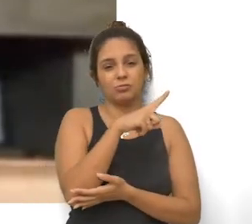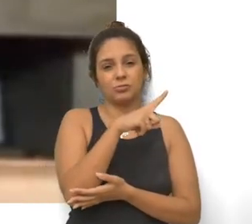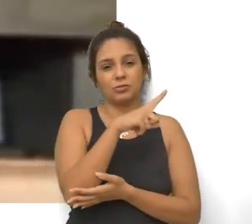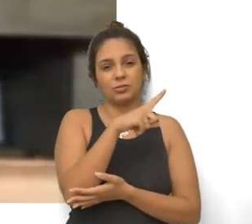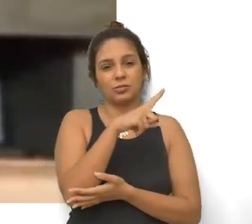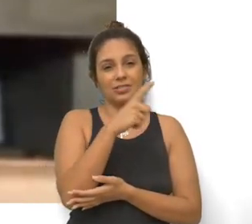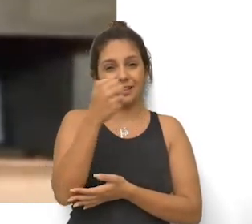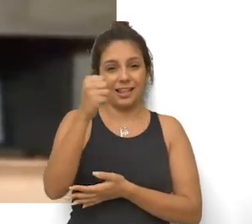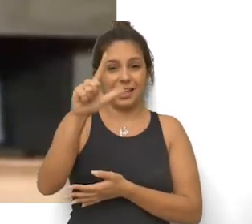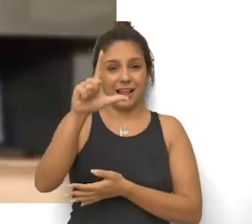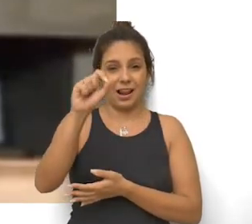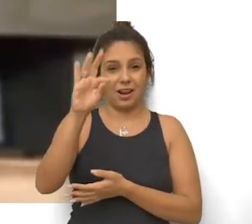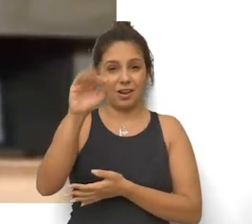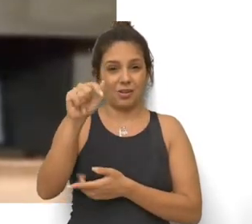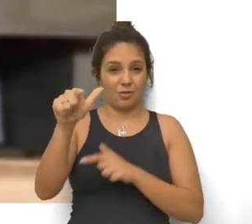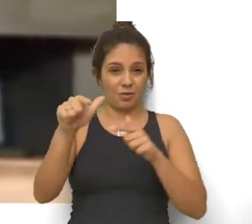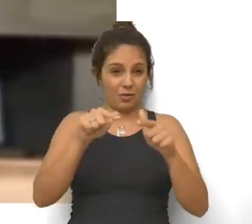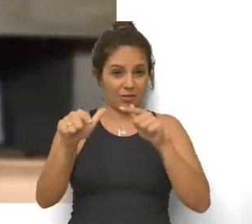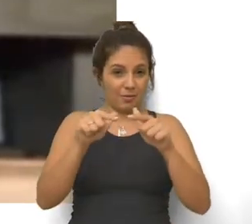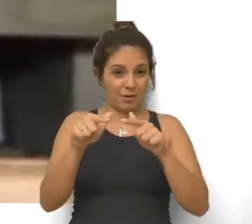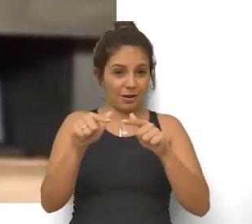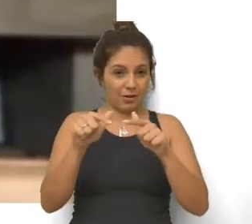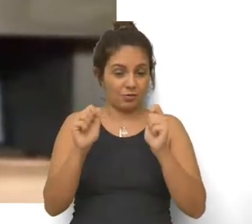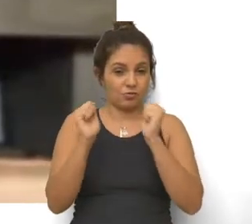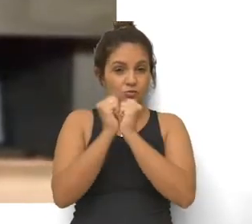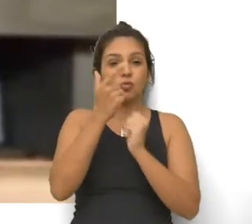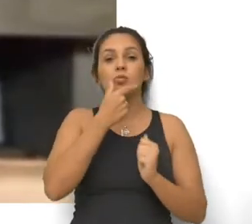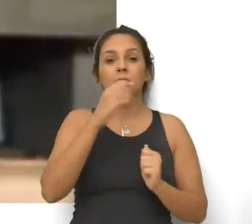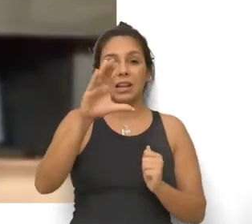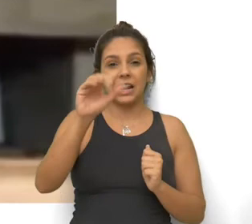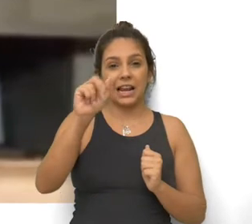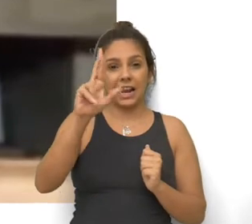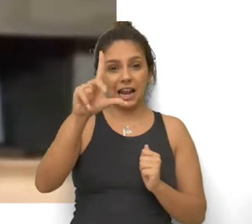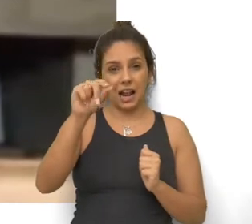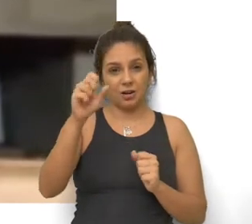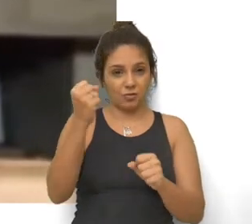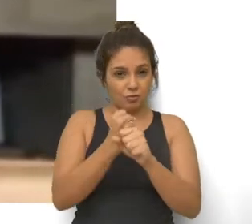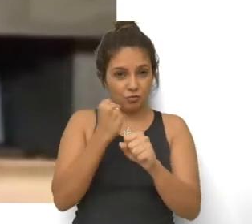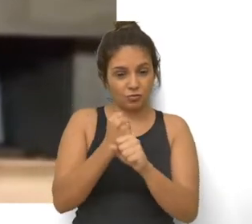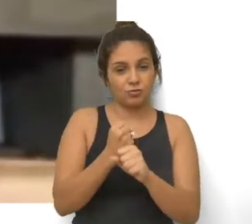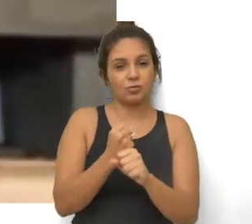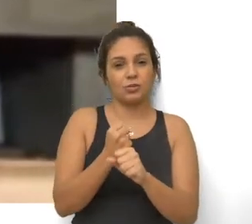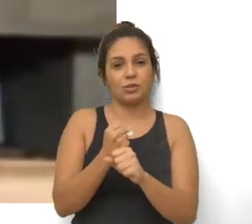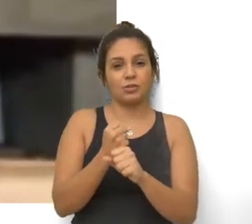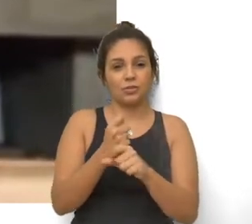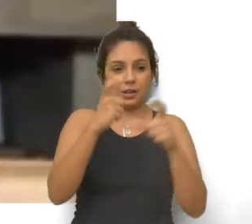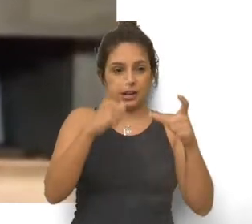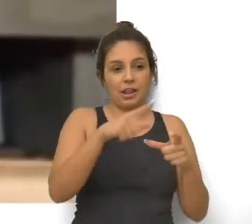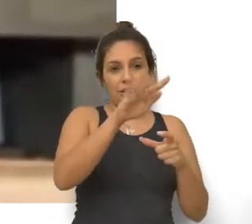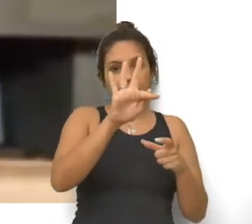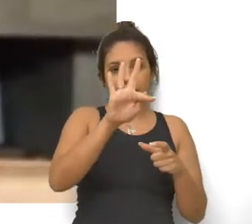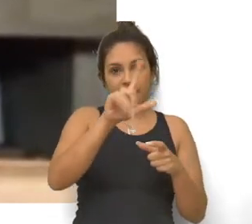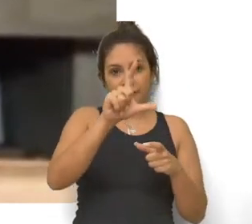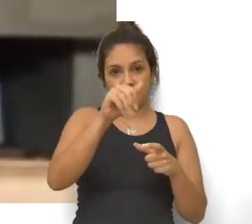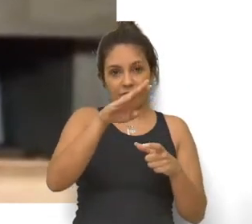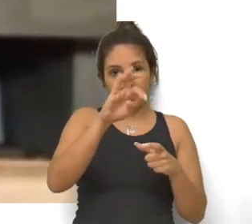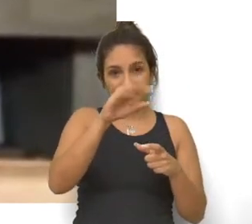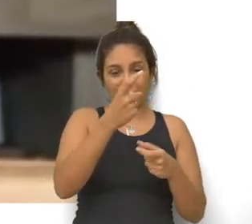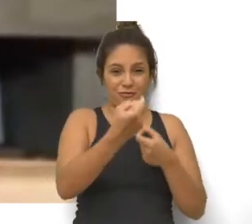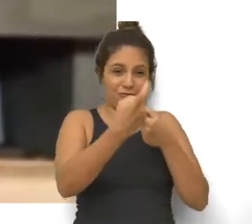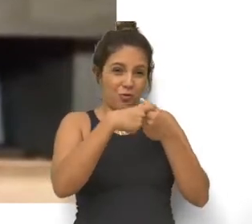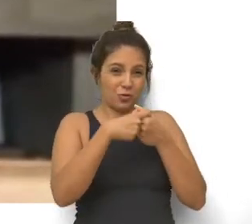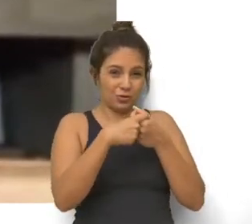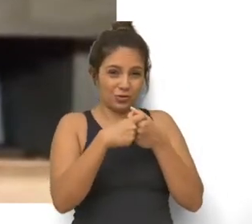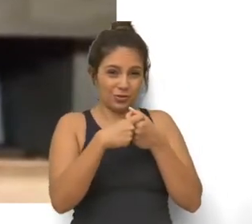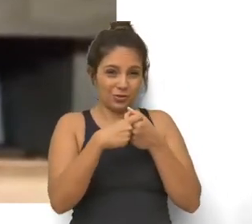que foi quando a Lota começou a trabalhar com o Carlos Lacerda, construindo o aterro do Flamengo. Elas voltaram para o Rio, a vida